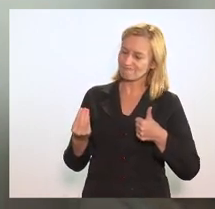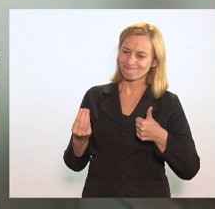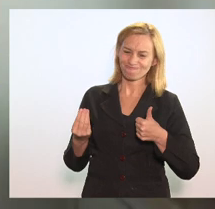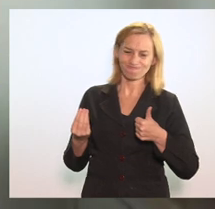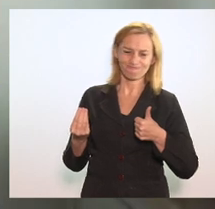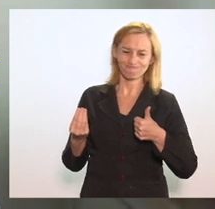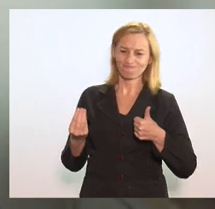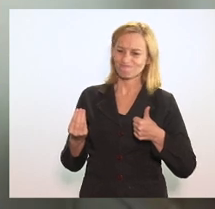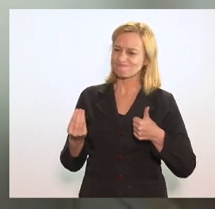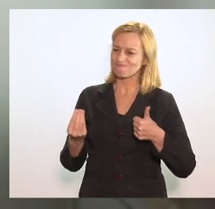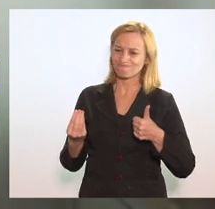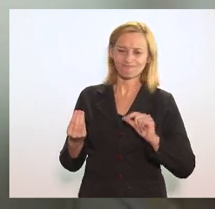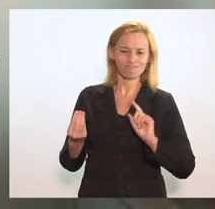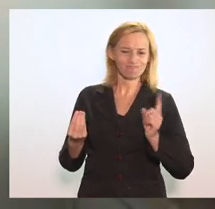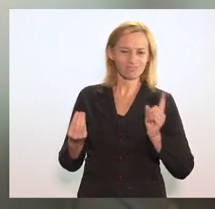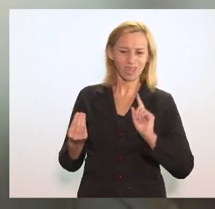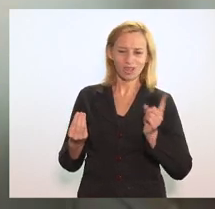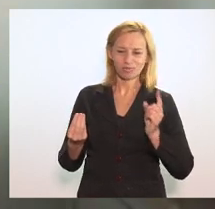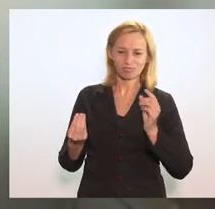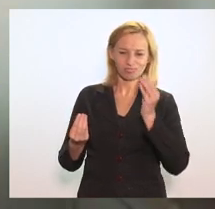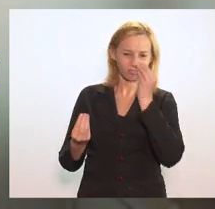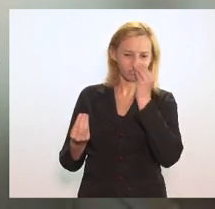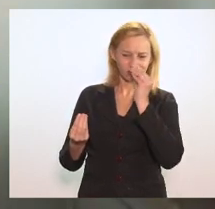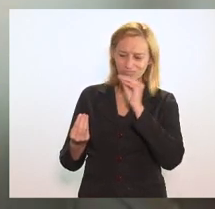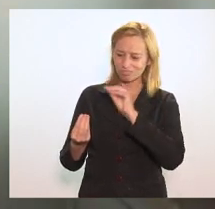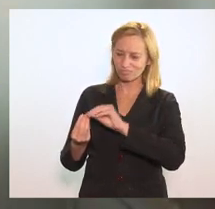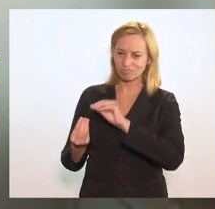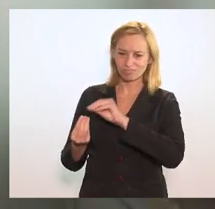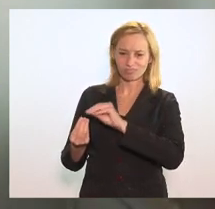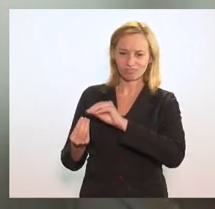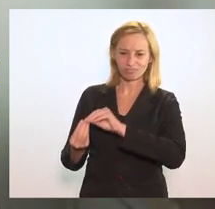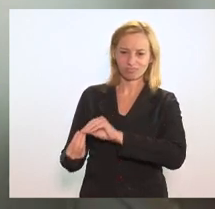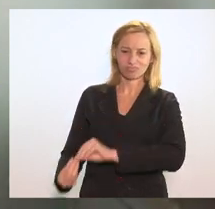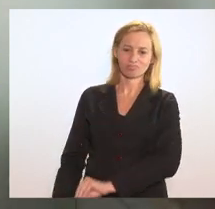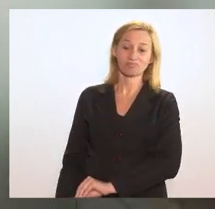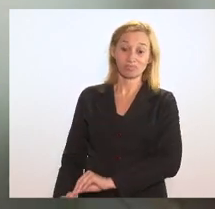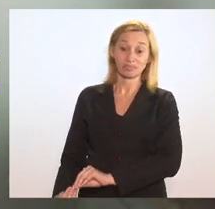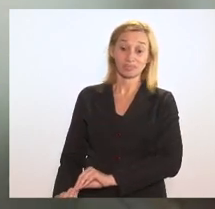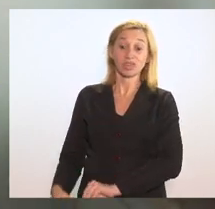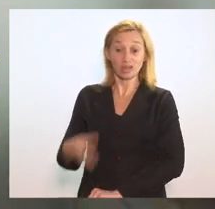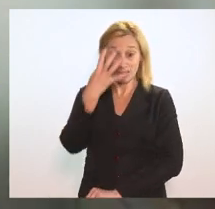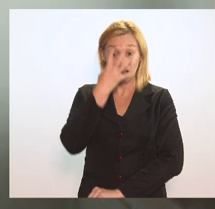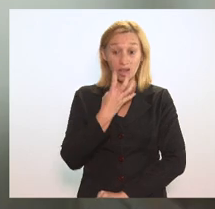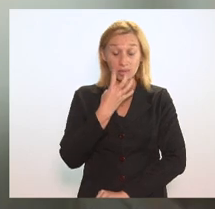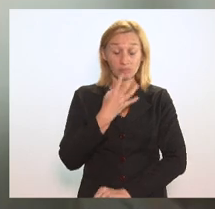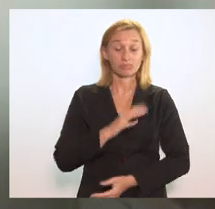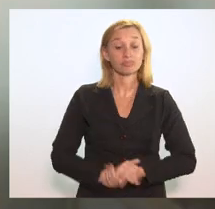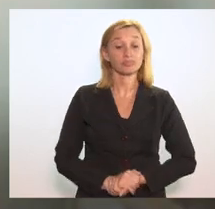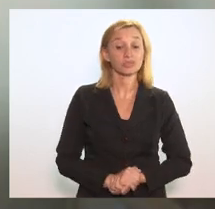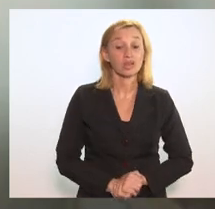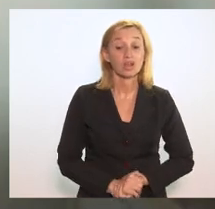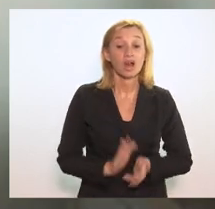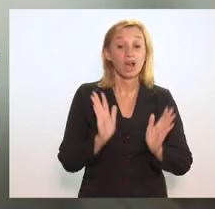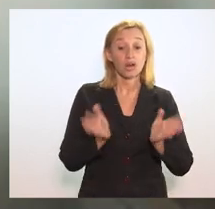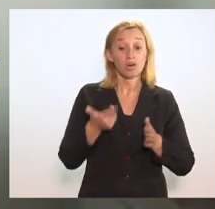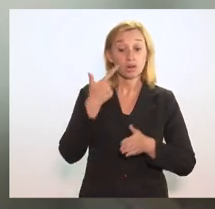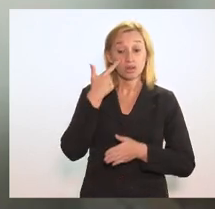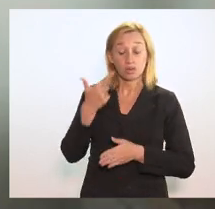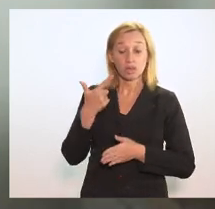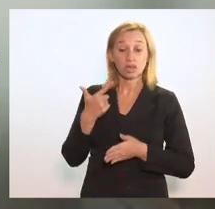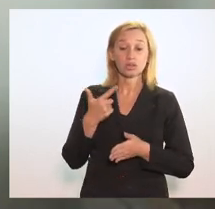Evidentemente que não. Mas a gravidade continua. Ainda há pouco, lia no